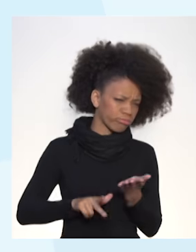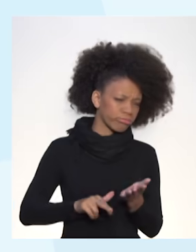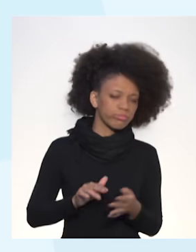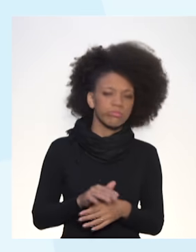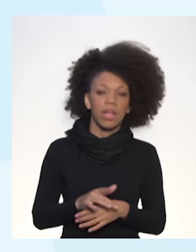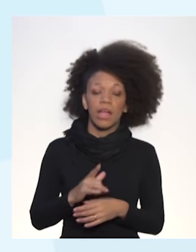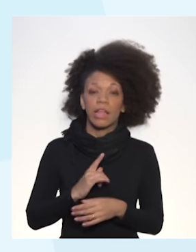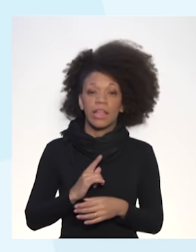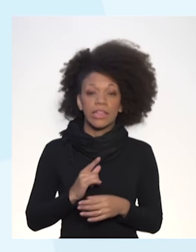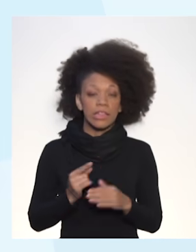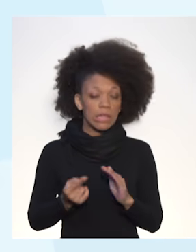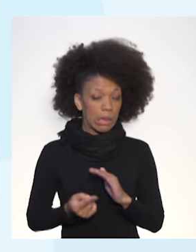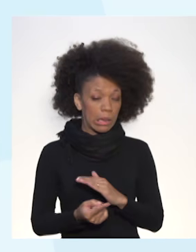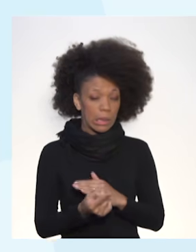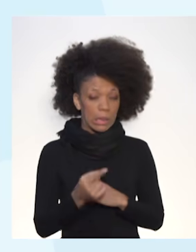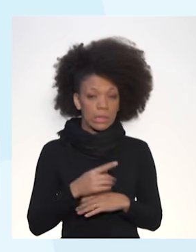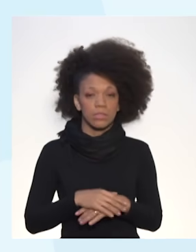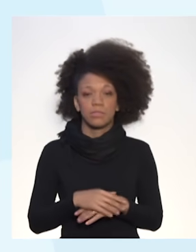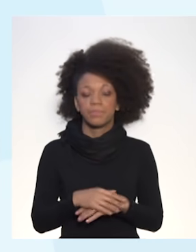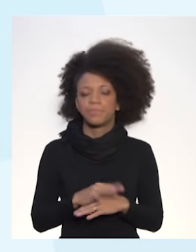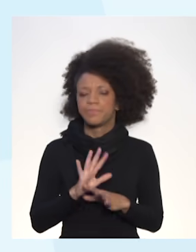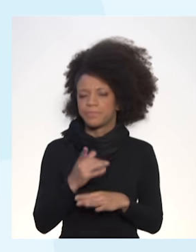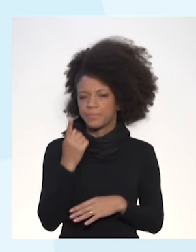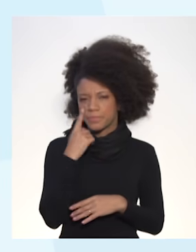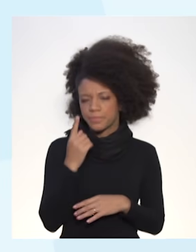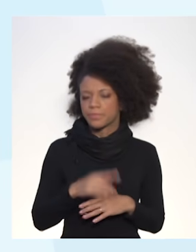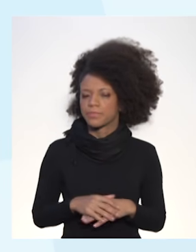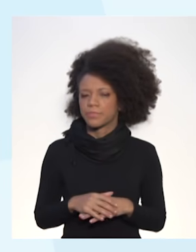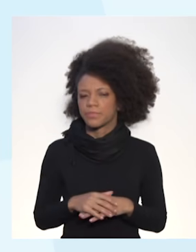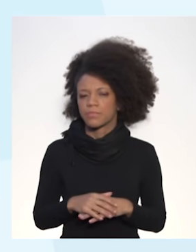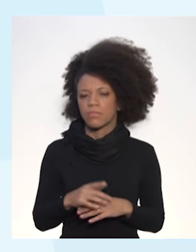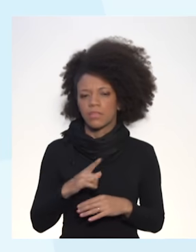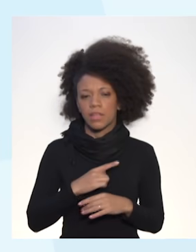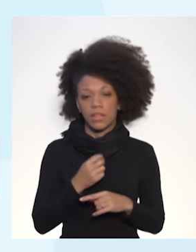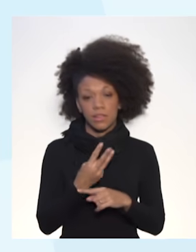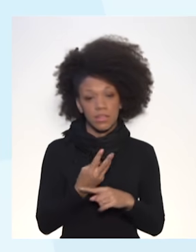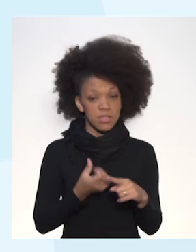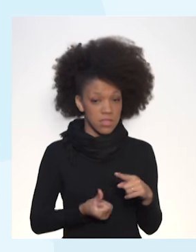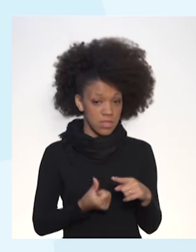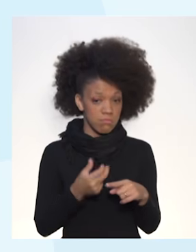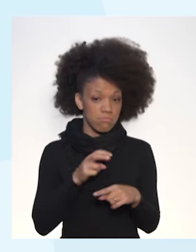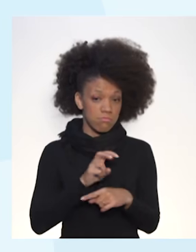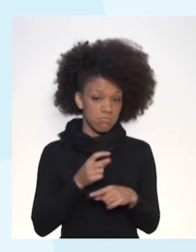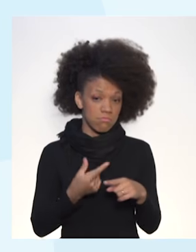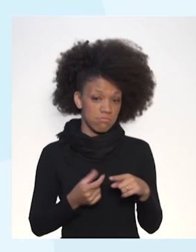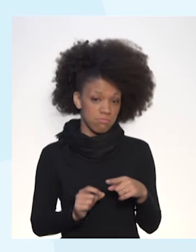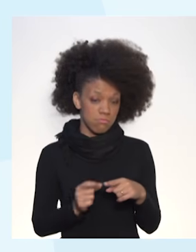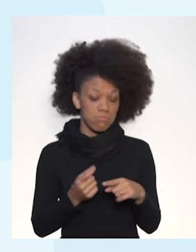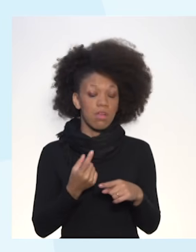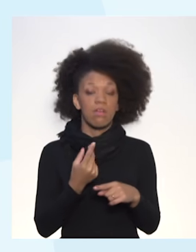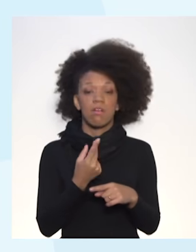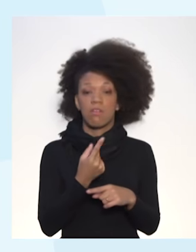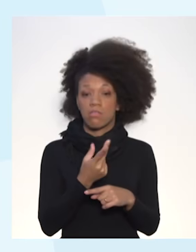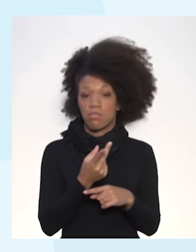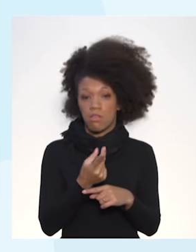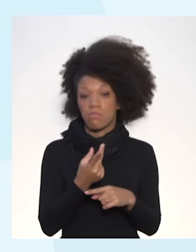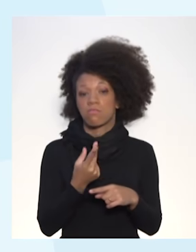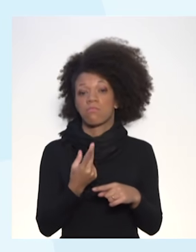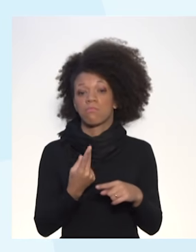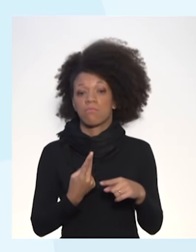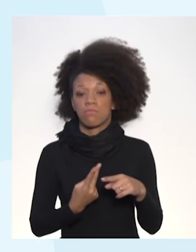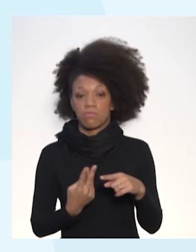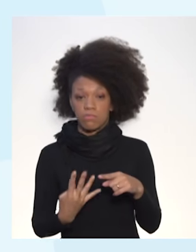uma infinidade aí, né? Olha só, entre elas, nós temos o 3/6, nós temos o